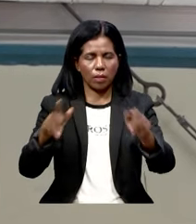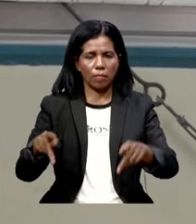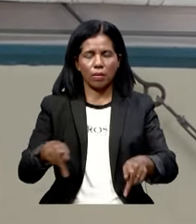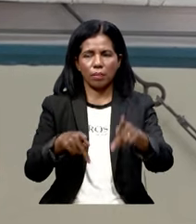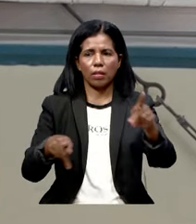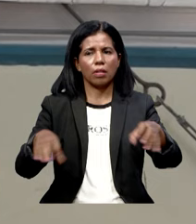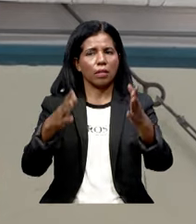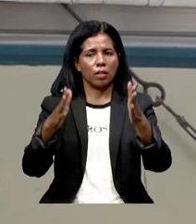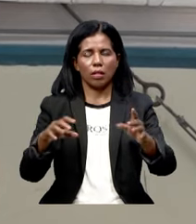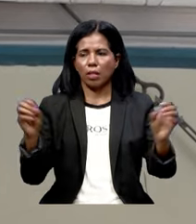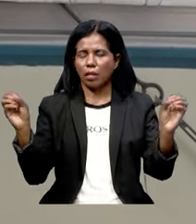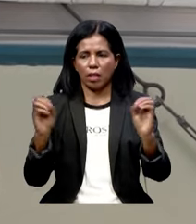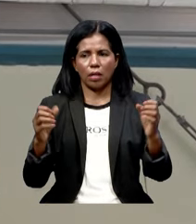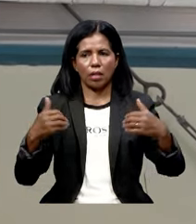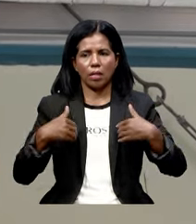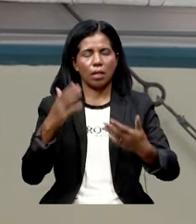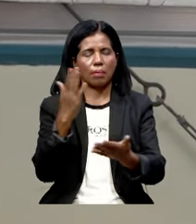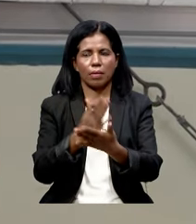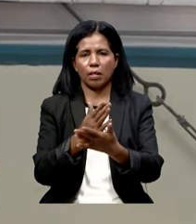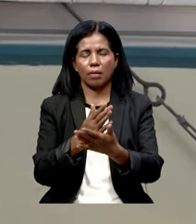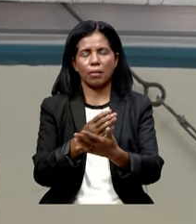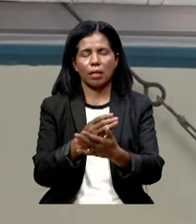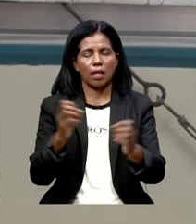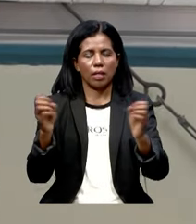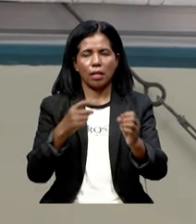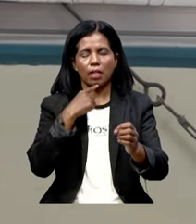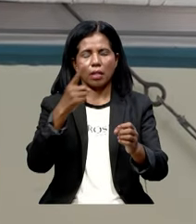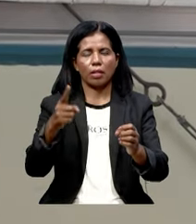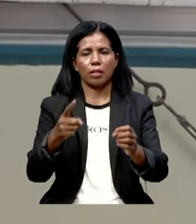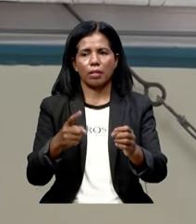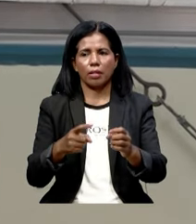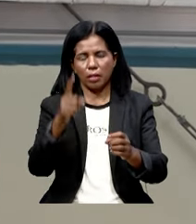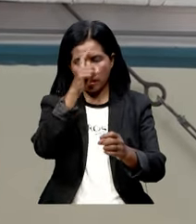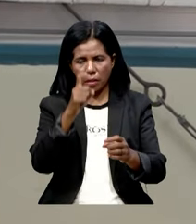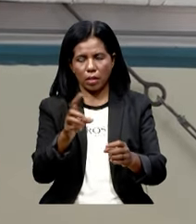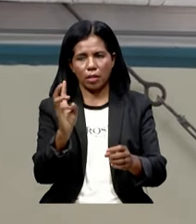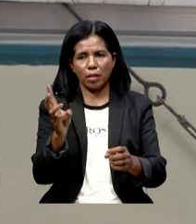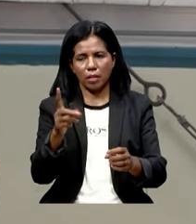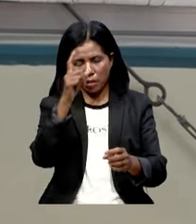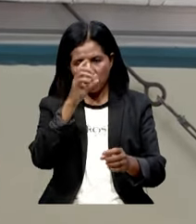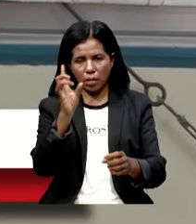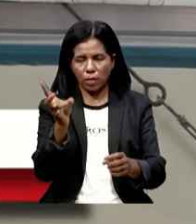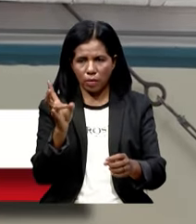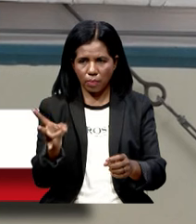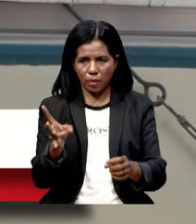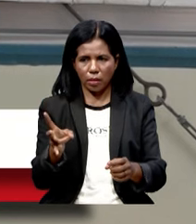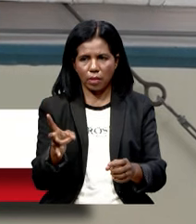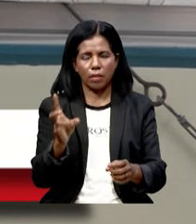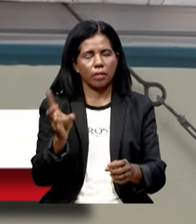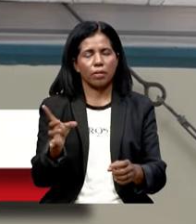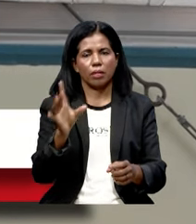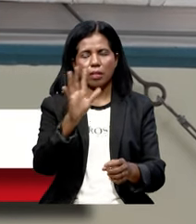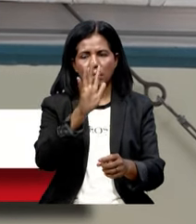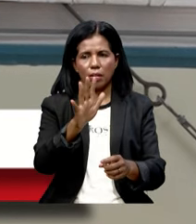né, la IHA limite idade obrigatório. Nia 60 anos, zona, balo 70 anos, zona, balo